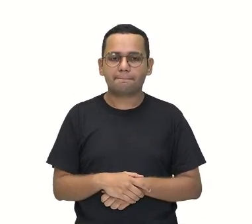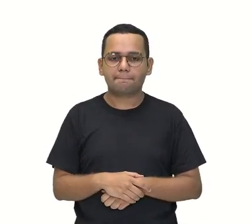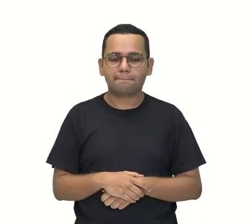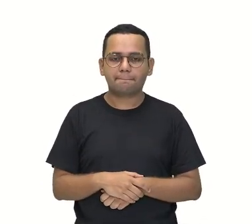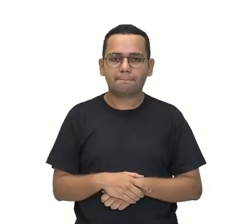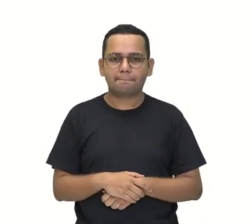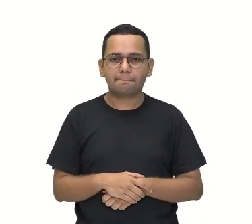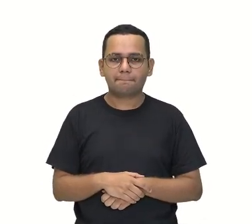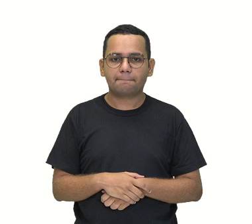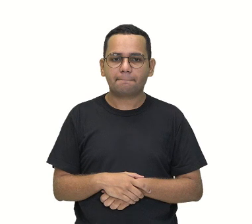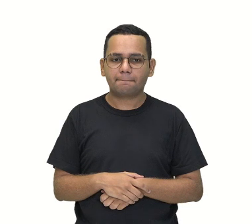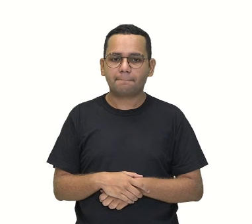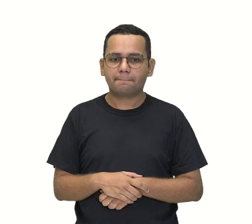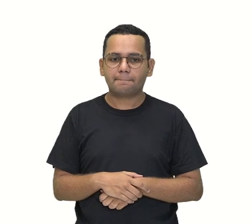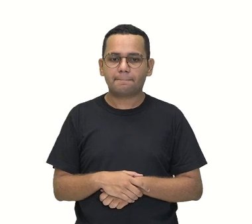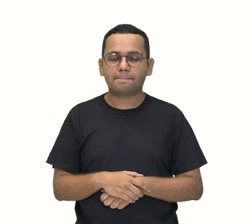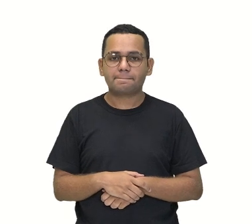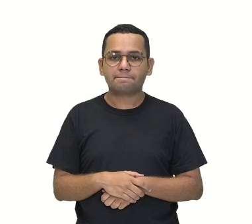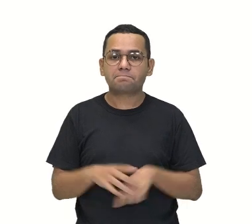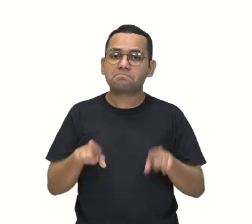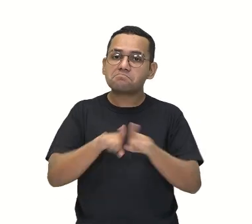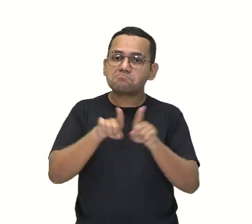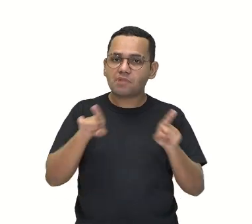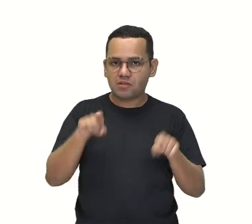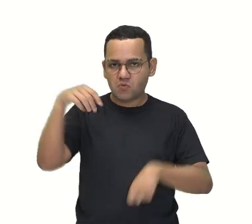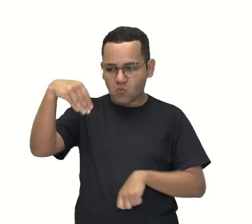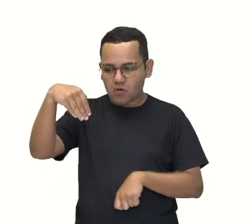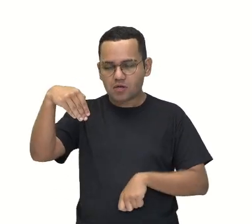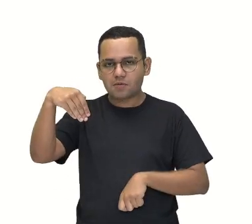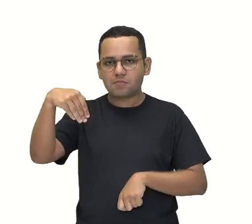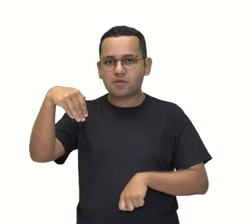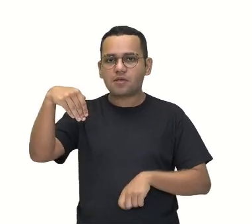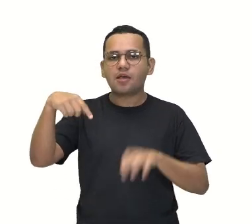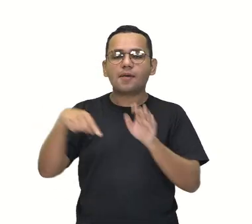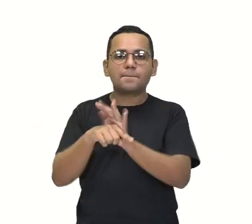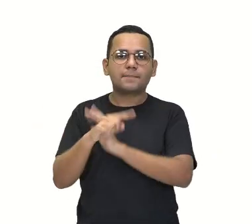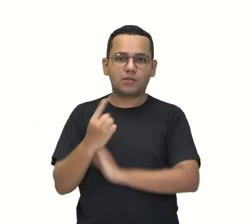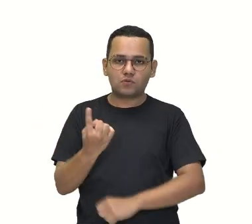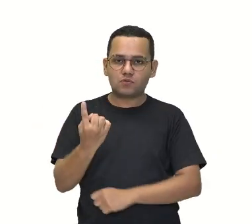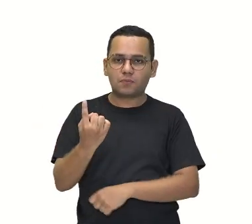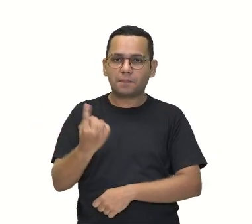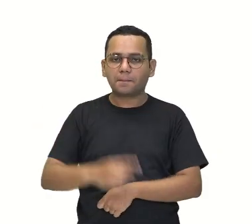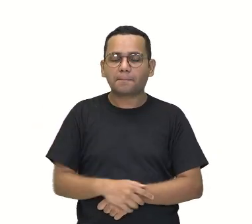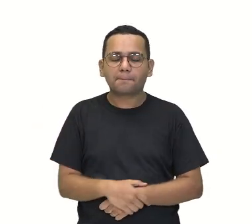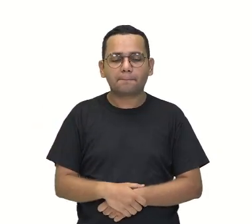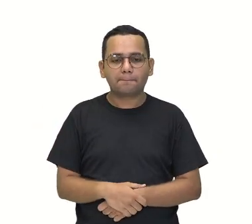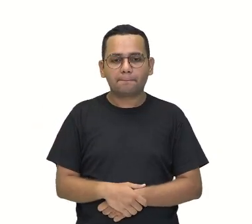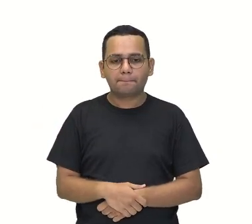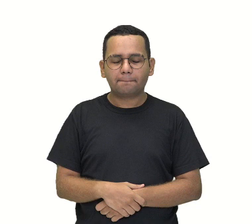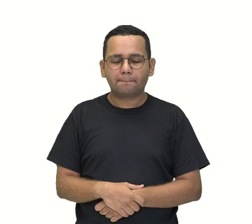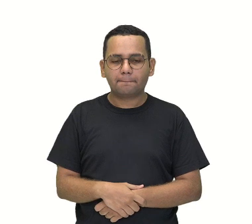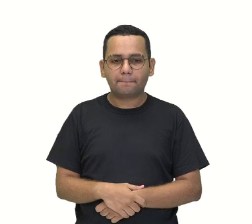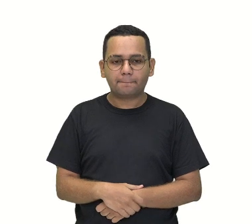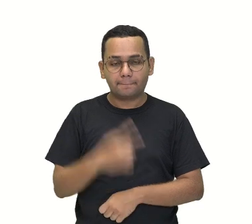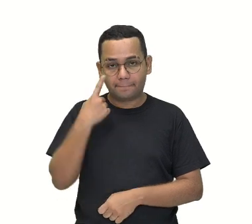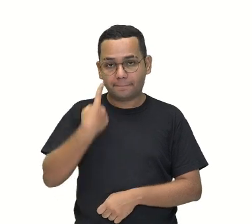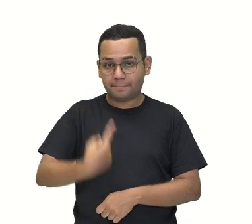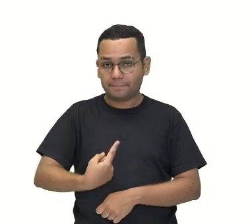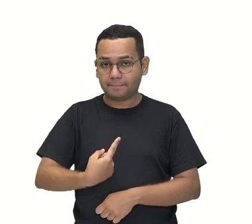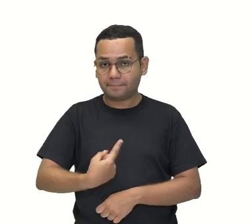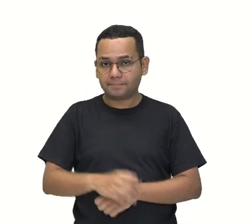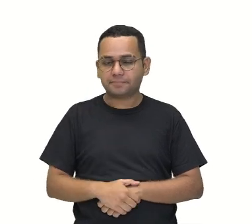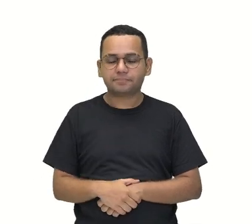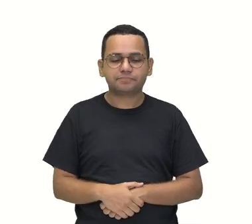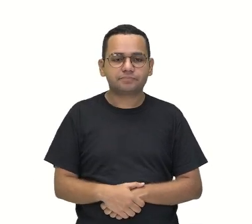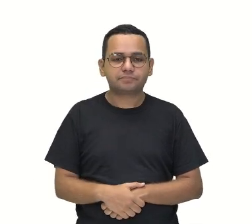que aqui o coeficiente é menos 1. E é exatamente o que a gente precisa, né? Porque o m, que é o